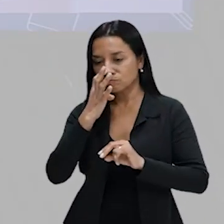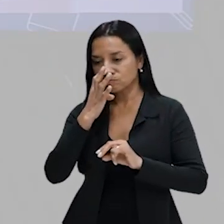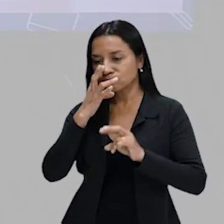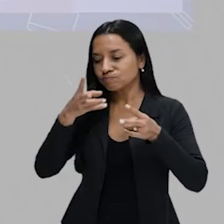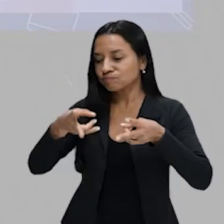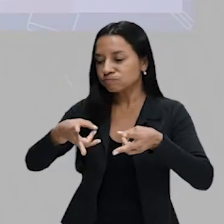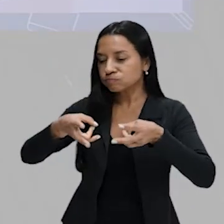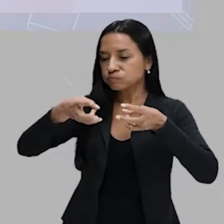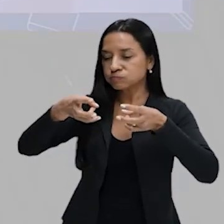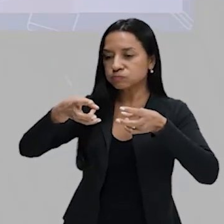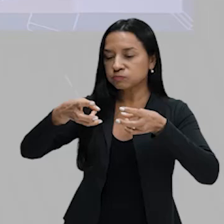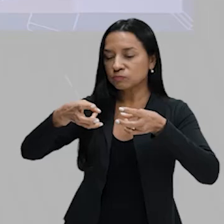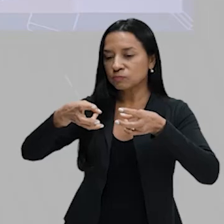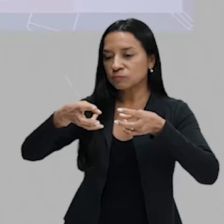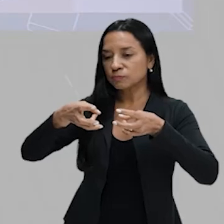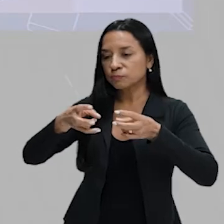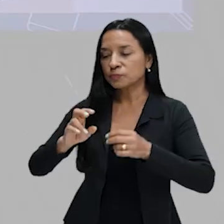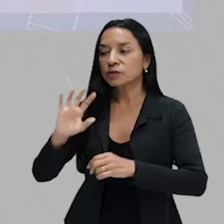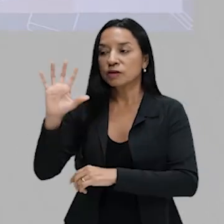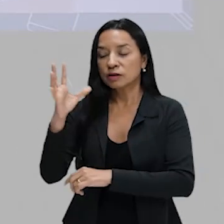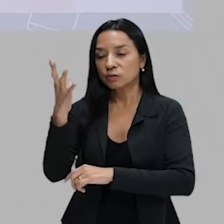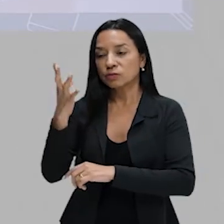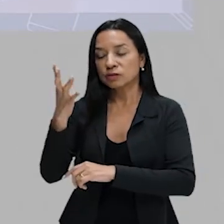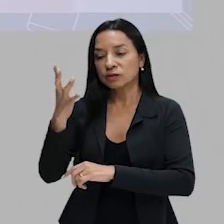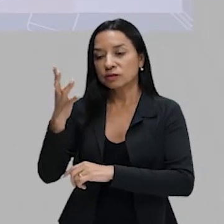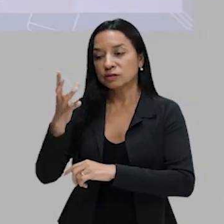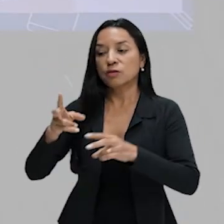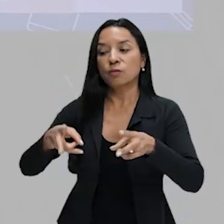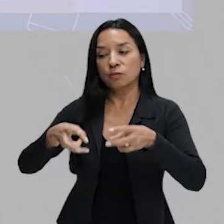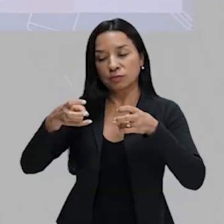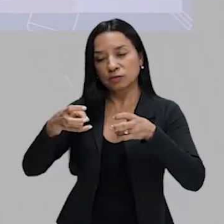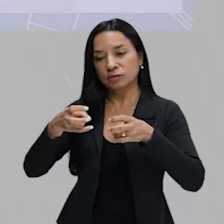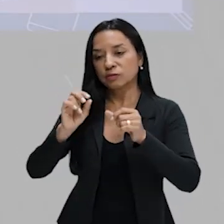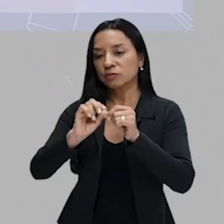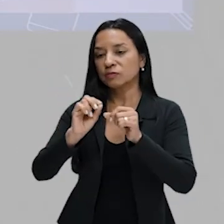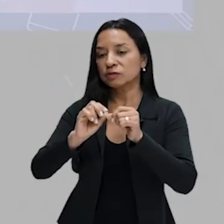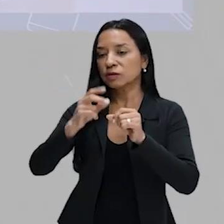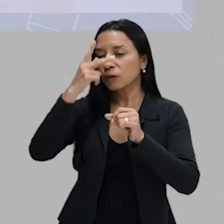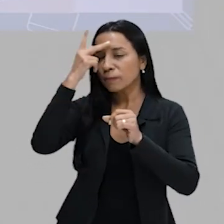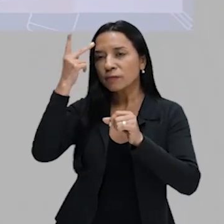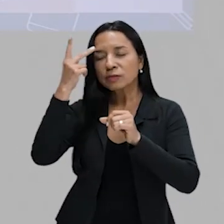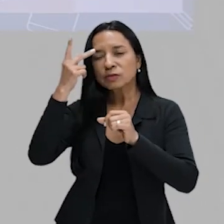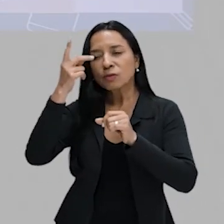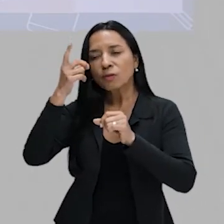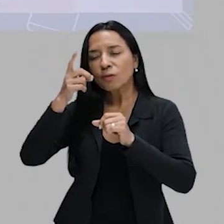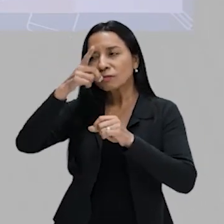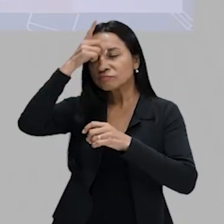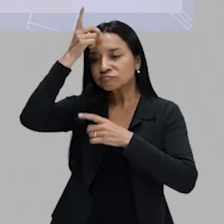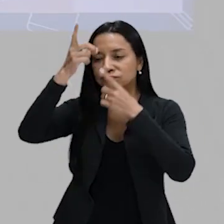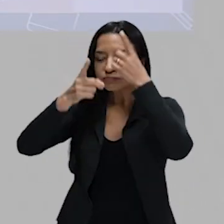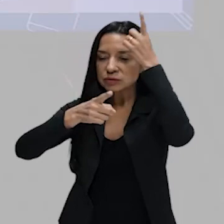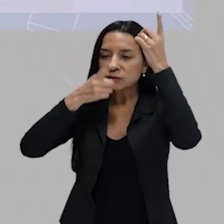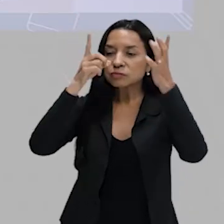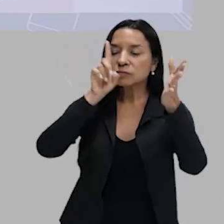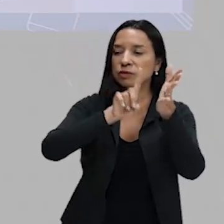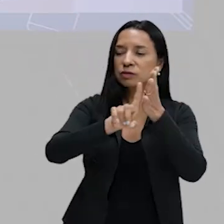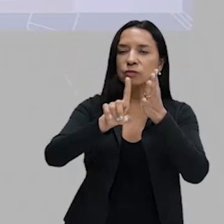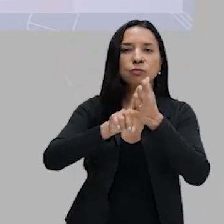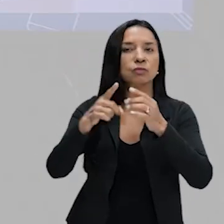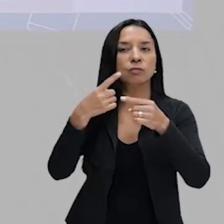essa observação vai fazer com que o indivíduo crie uma pergunta. Por que que isso está